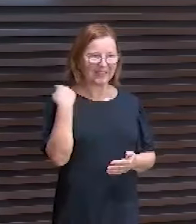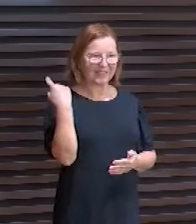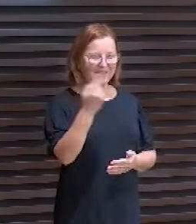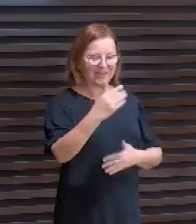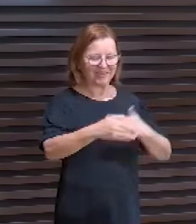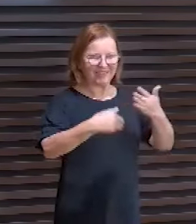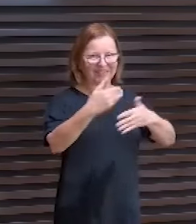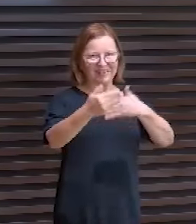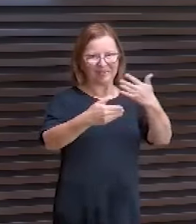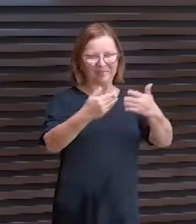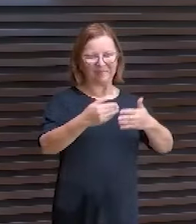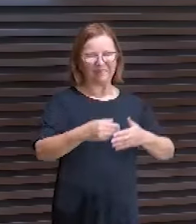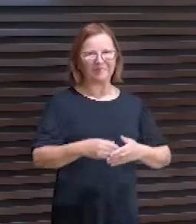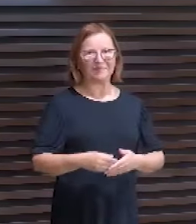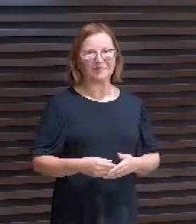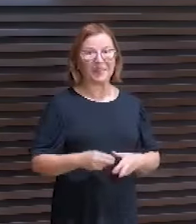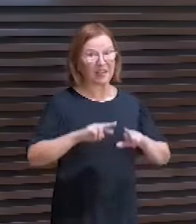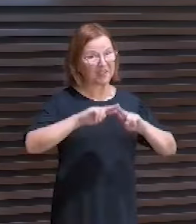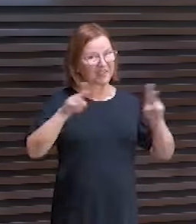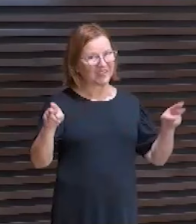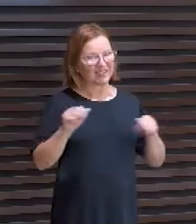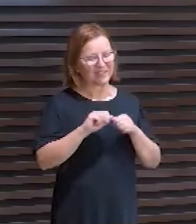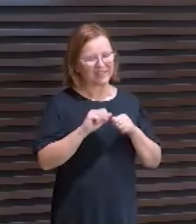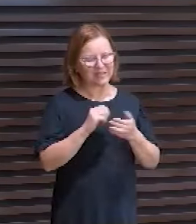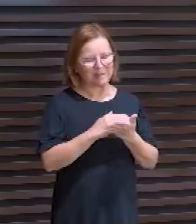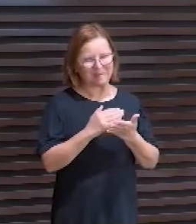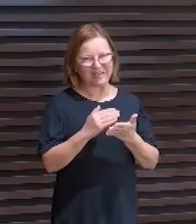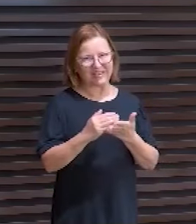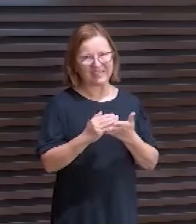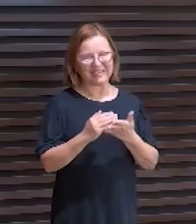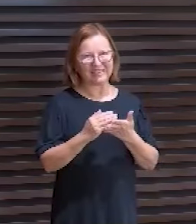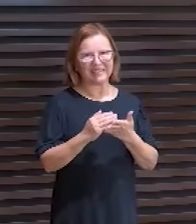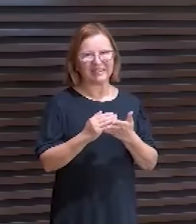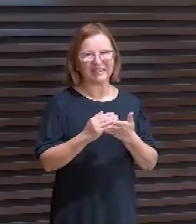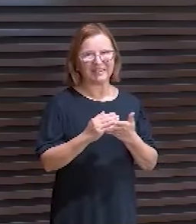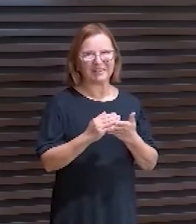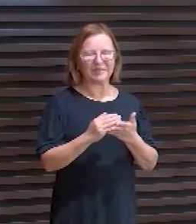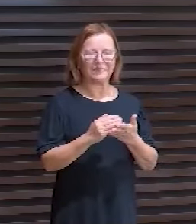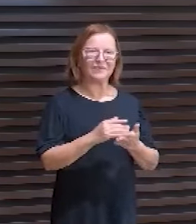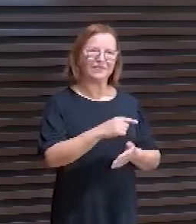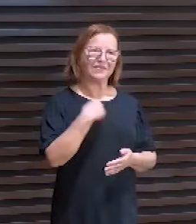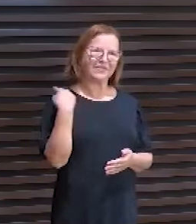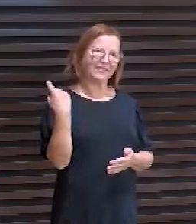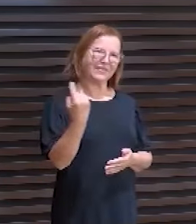crescimento as diferenças fazem parte da